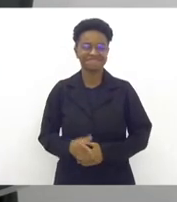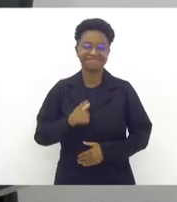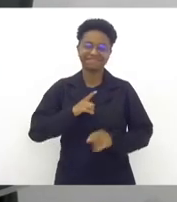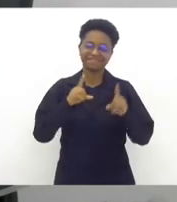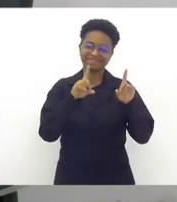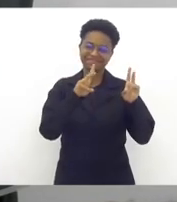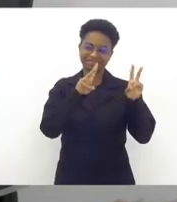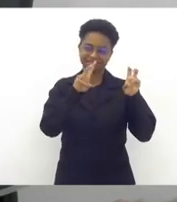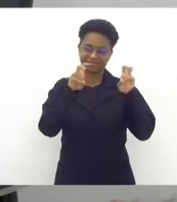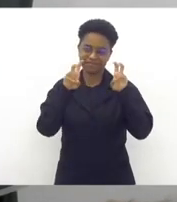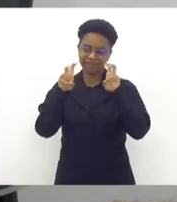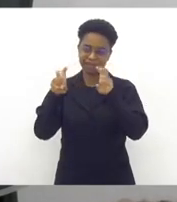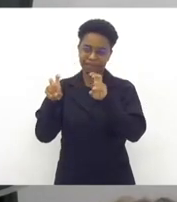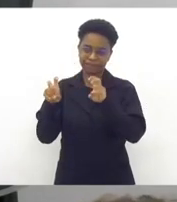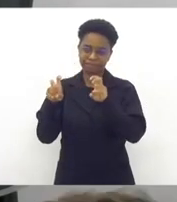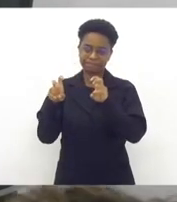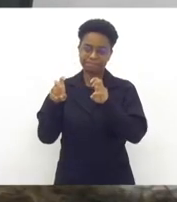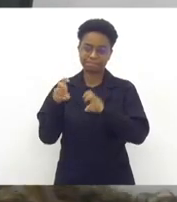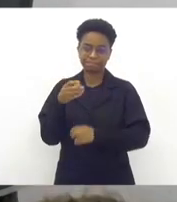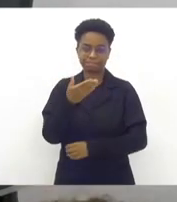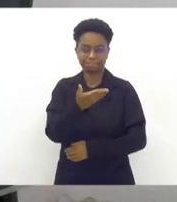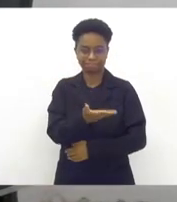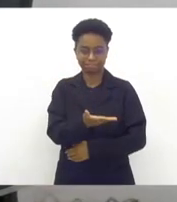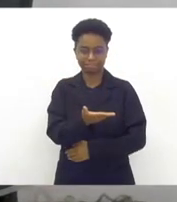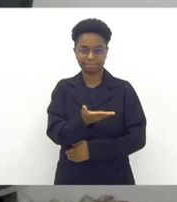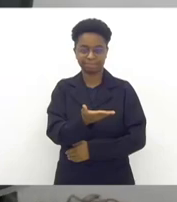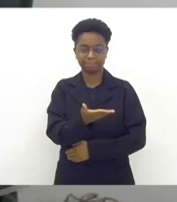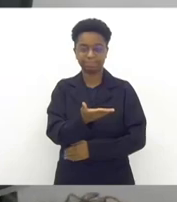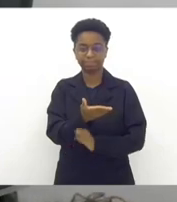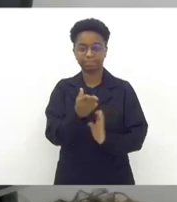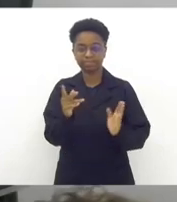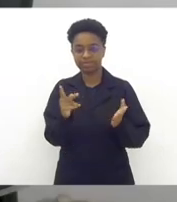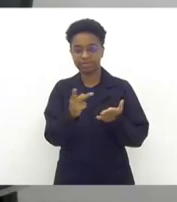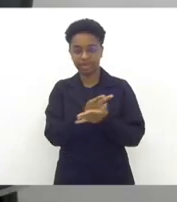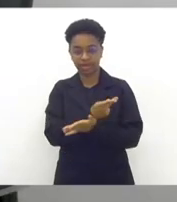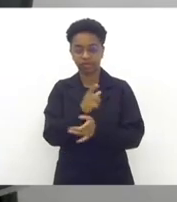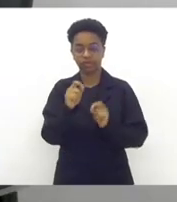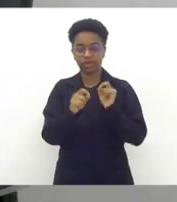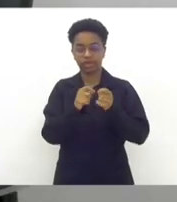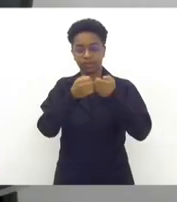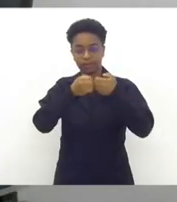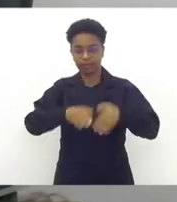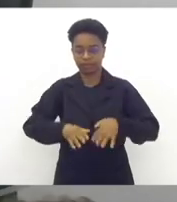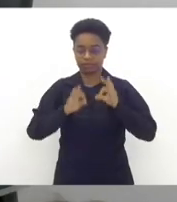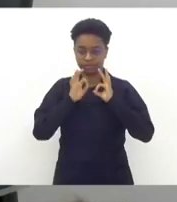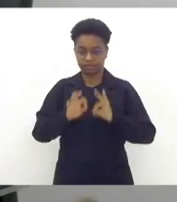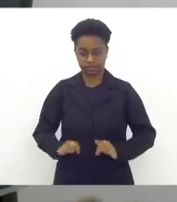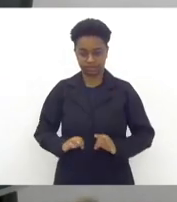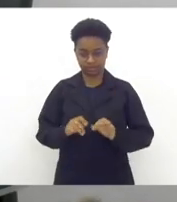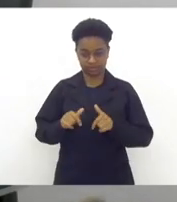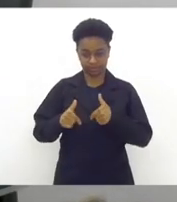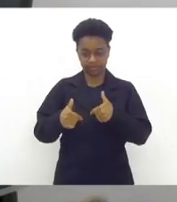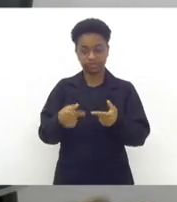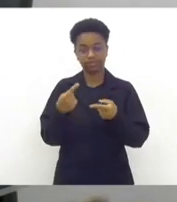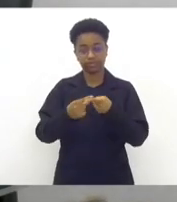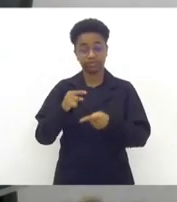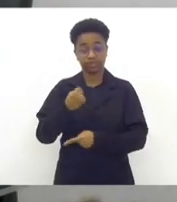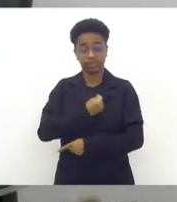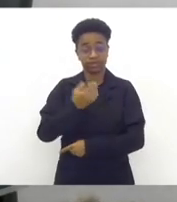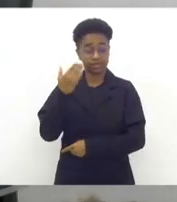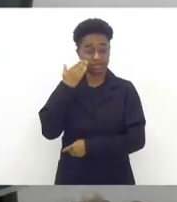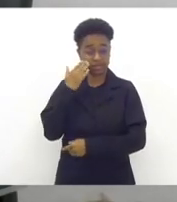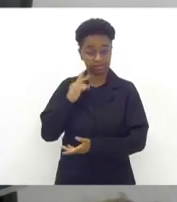situação em que o senhor, né, foi ultrajado na sua dignidade, a gente sabe que vir à CPI